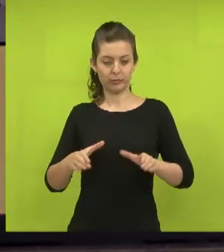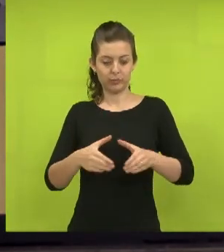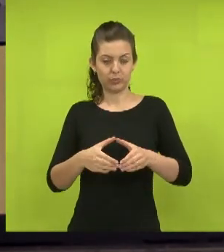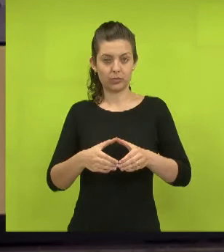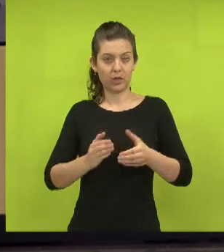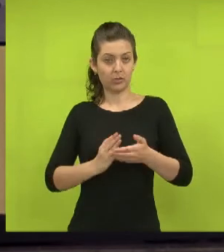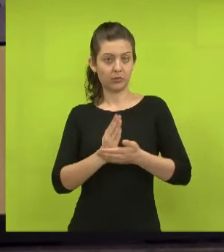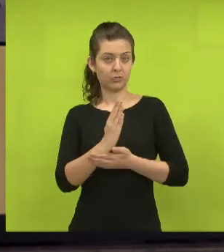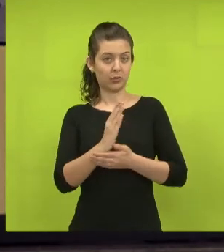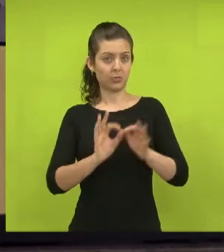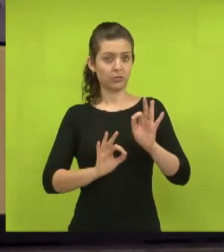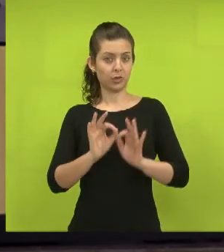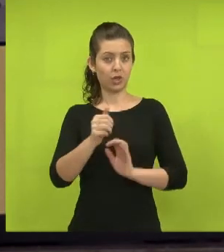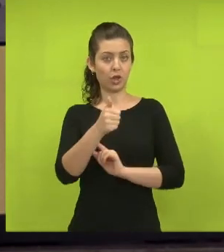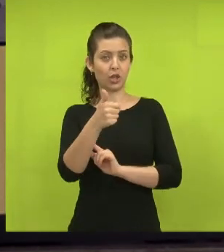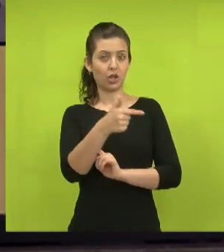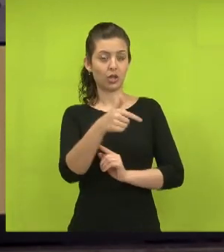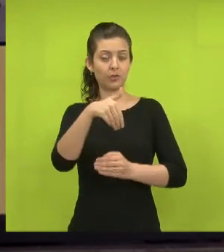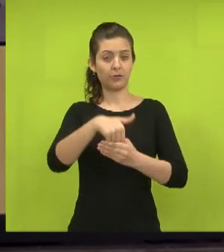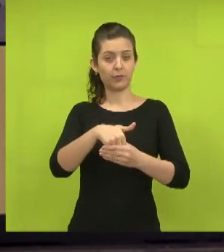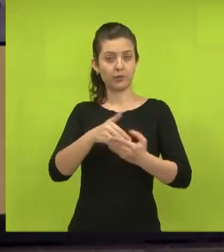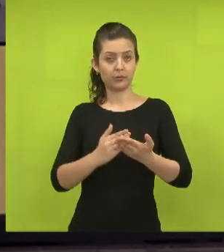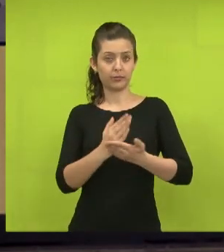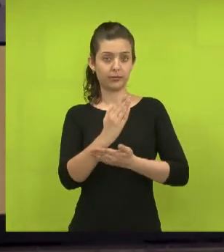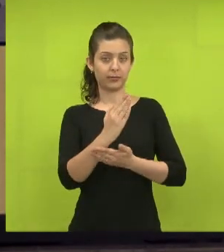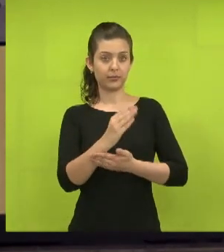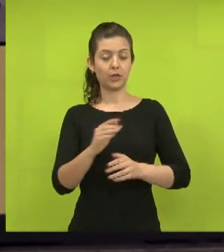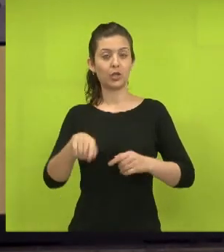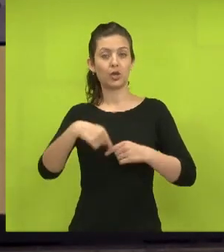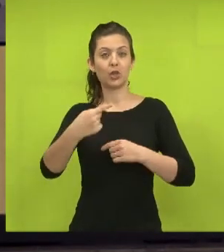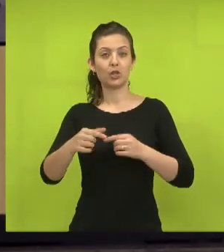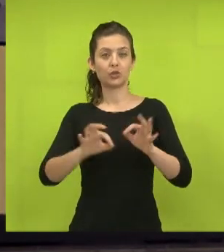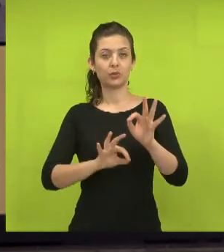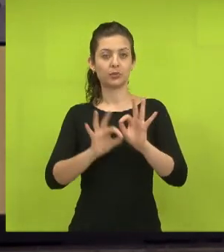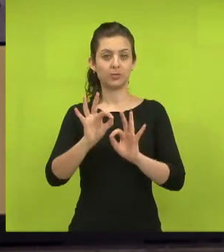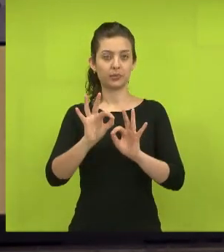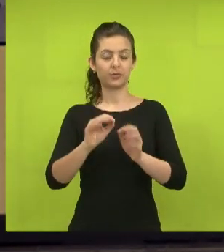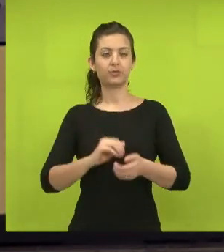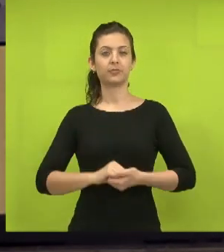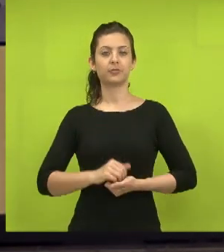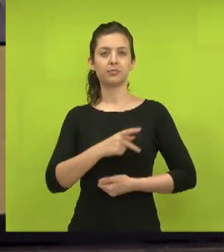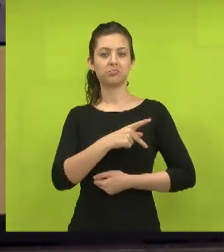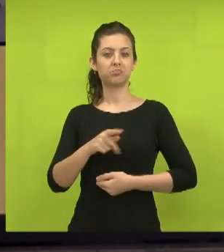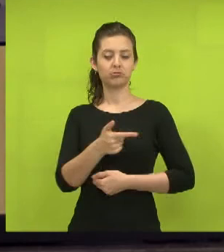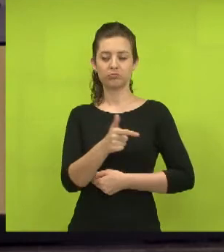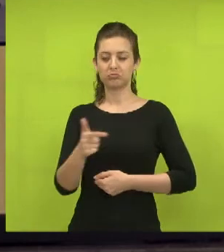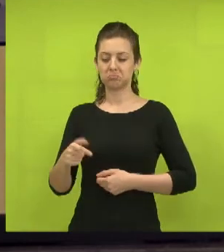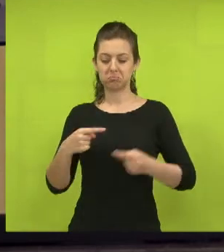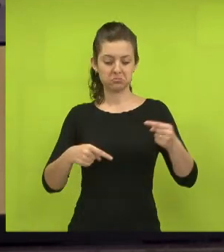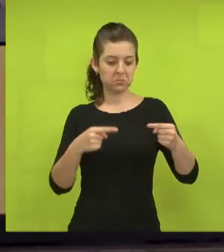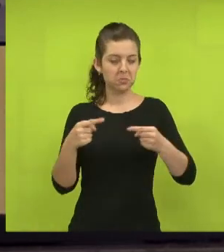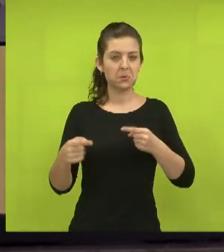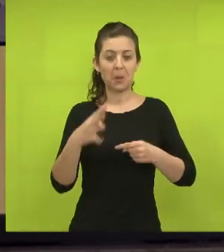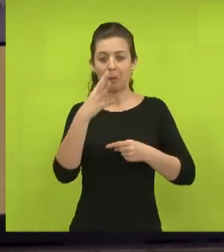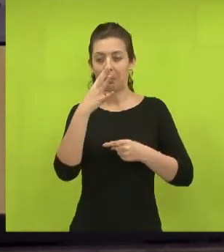foi aprovado com 12 votos favoráveis. Próximo projeto. Presidente, não há mais projetos a serem apreciados na ordem do dia.